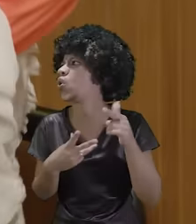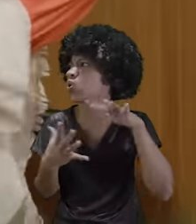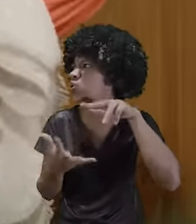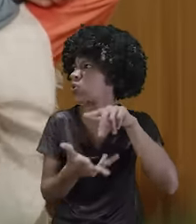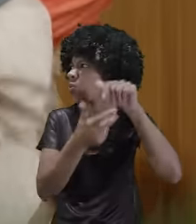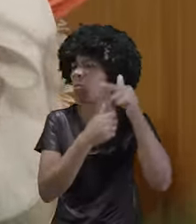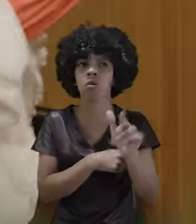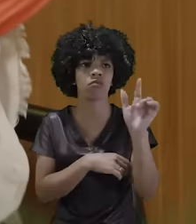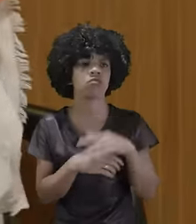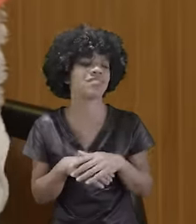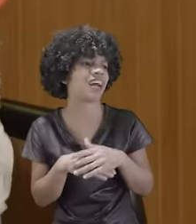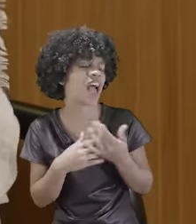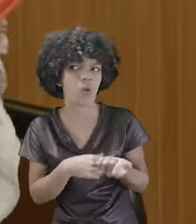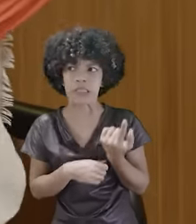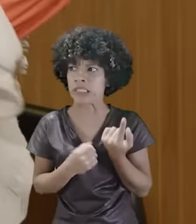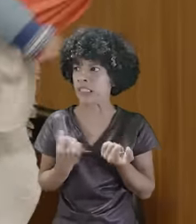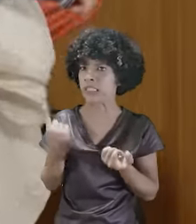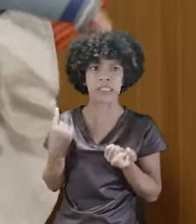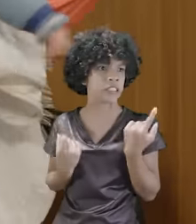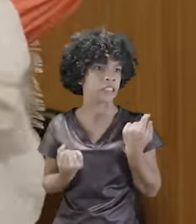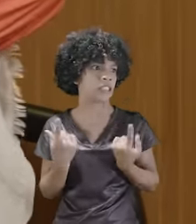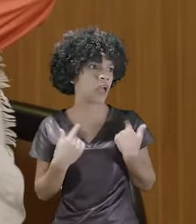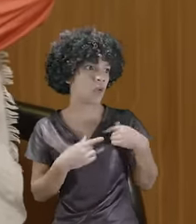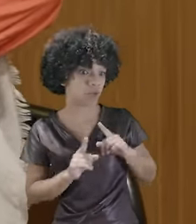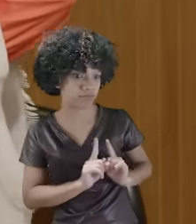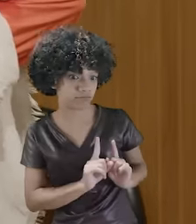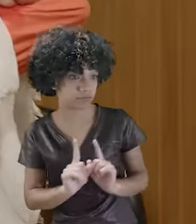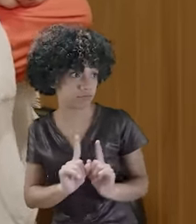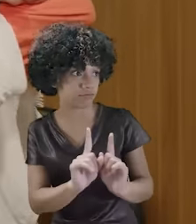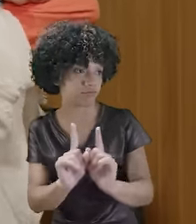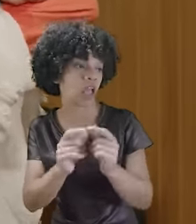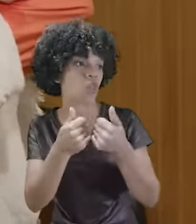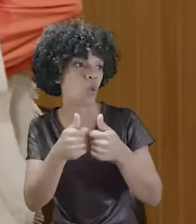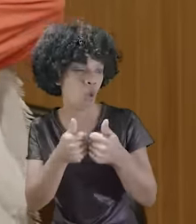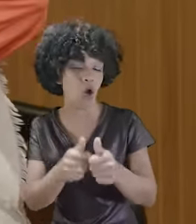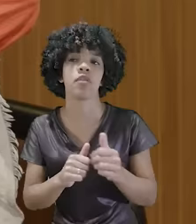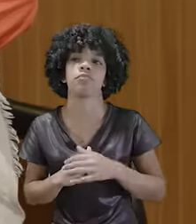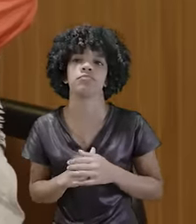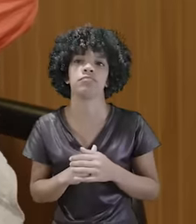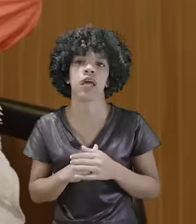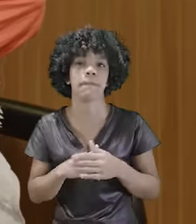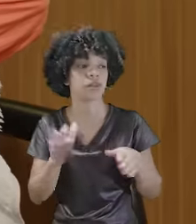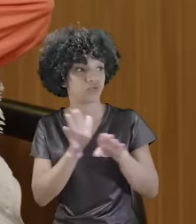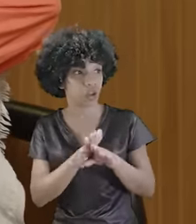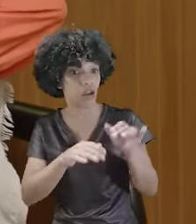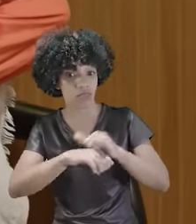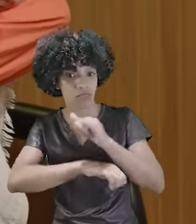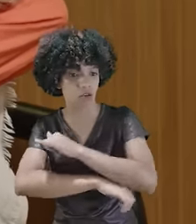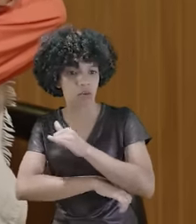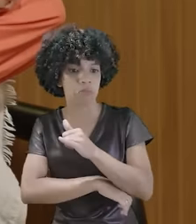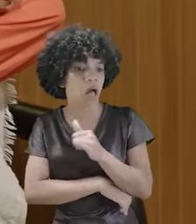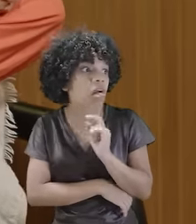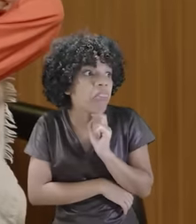isso aí para mim é muito as pessoas quando eu passei do lado deles no caminho do ônibus para entrar no e tu